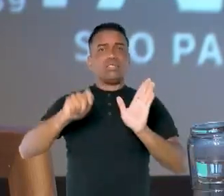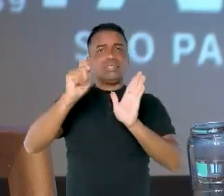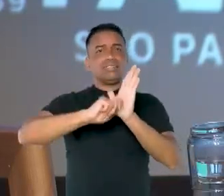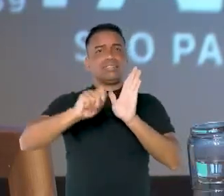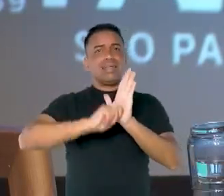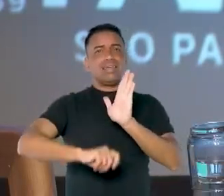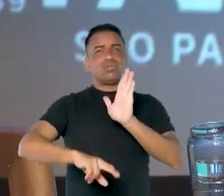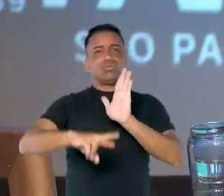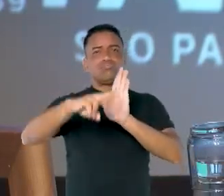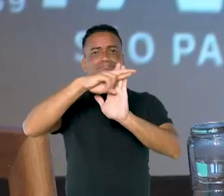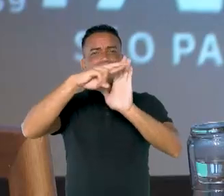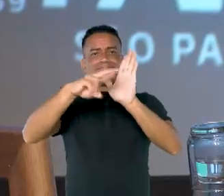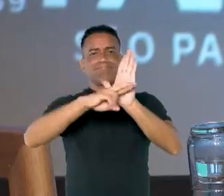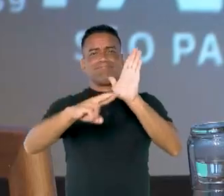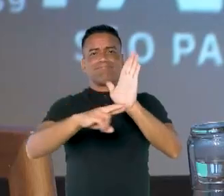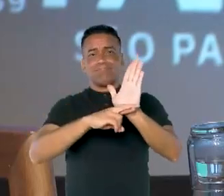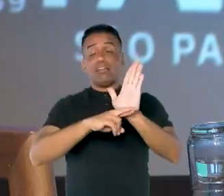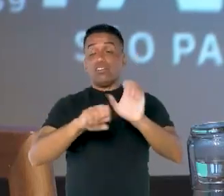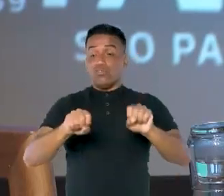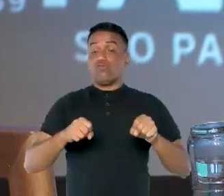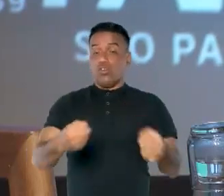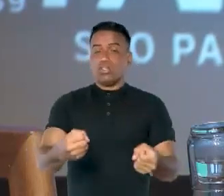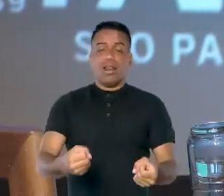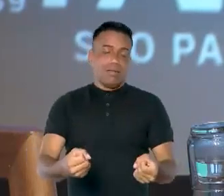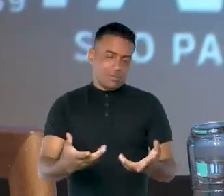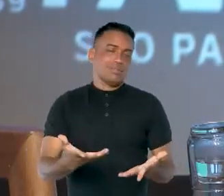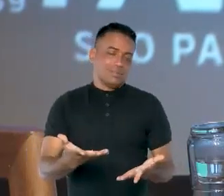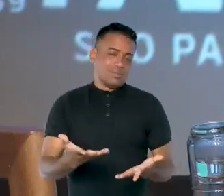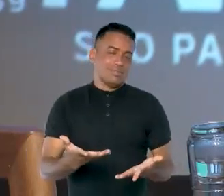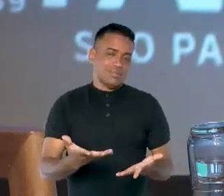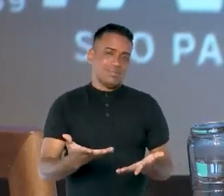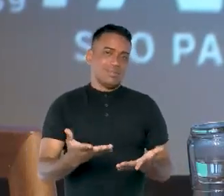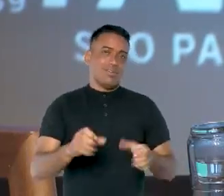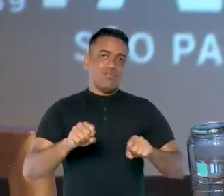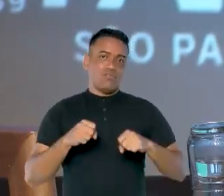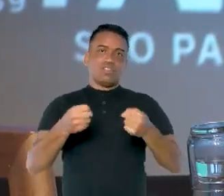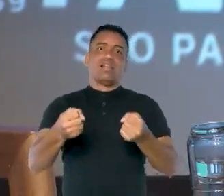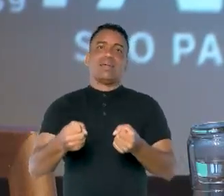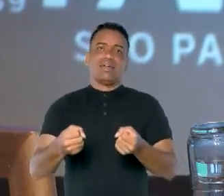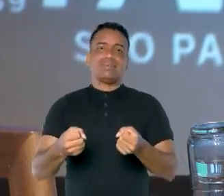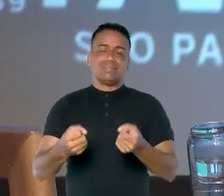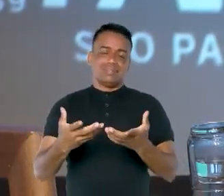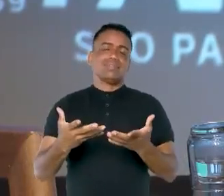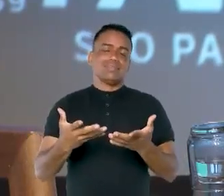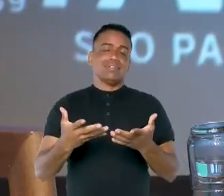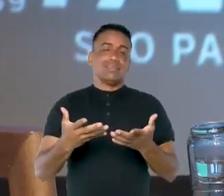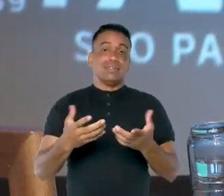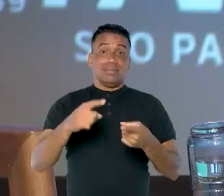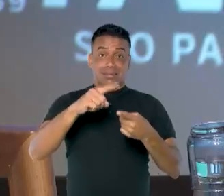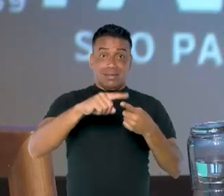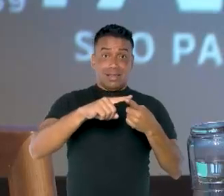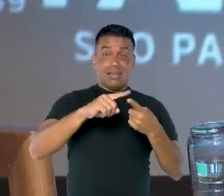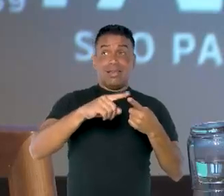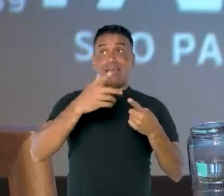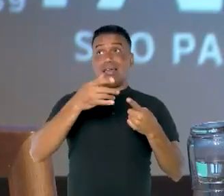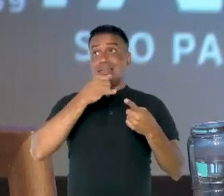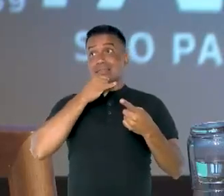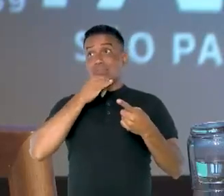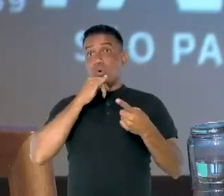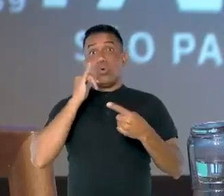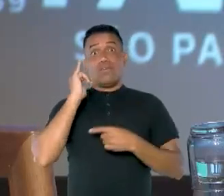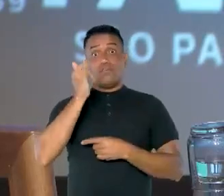protocolo que também fortalece essa situação, fortalece esses dois elementos: a